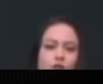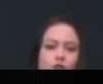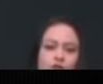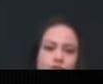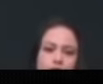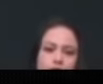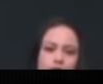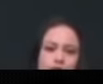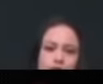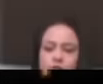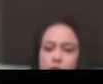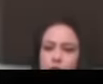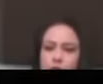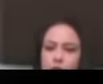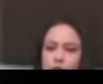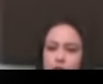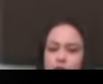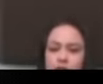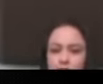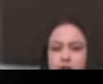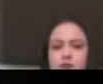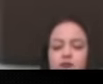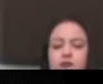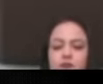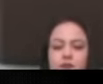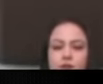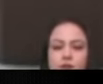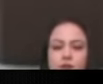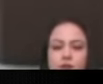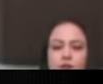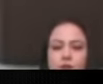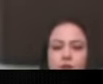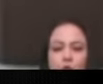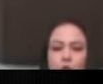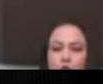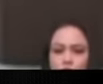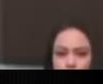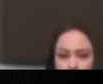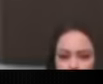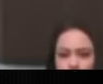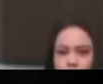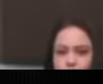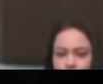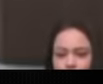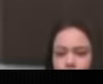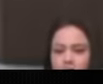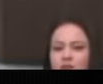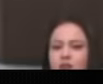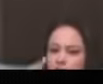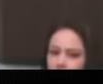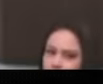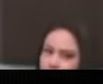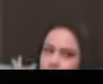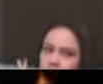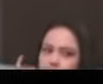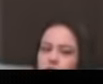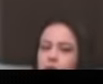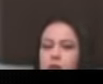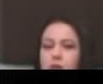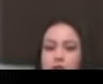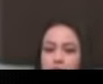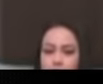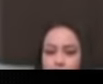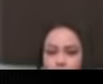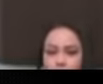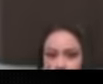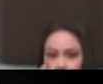Nós nós não estamos podemos fazer adstritos o à decisão CPC aqui. vinculante Não, nós não também podemos do fazer plenário. um Então, código novo. a turma também deve respeito à decisão do plenário. Agora,